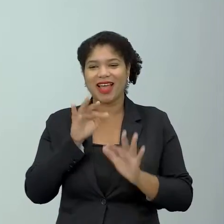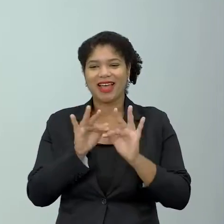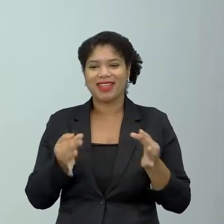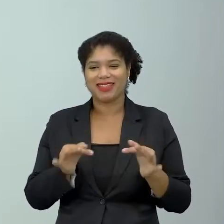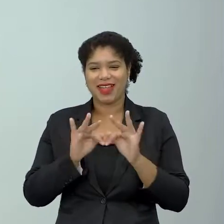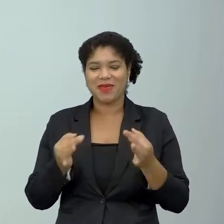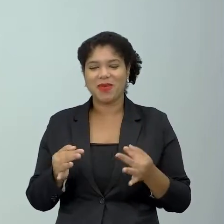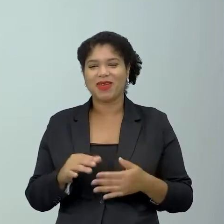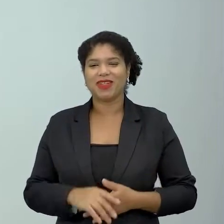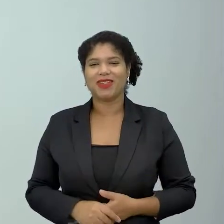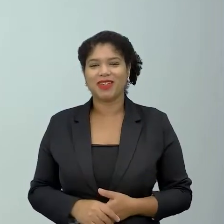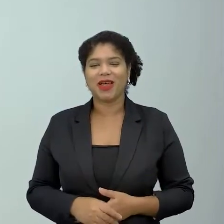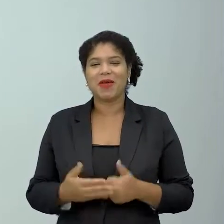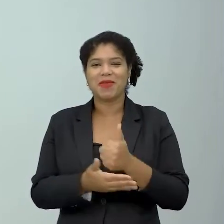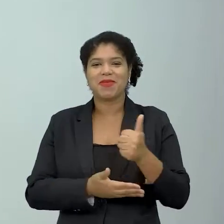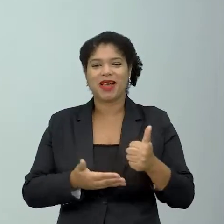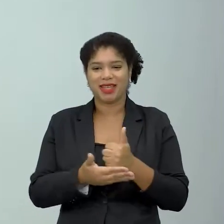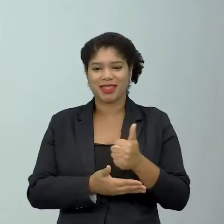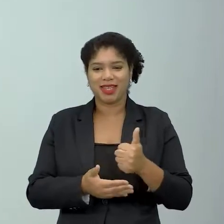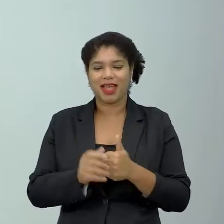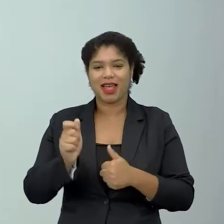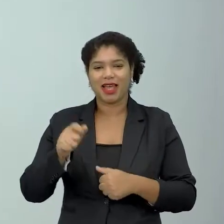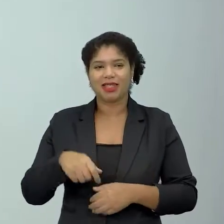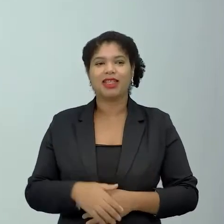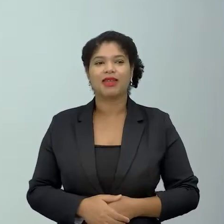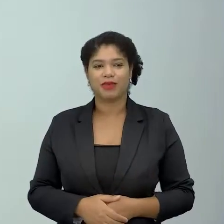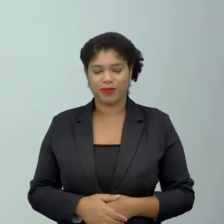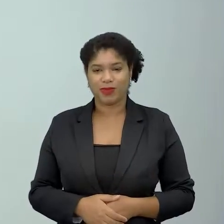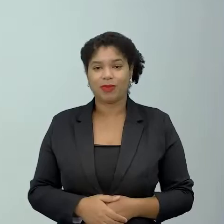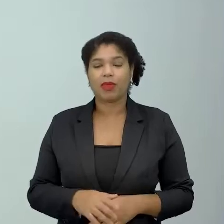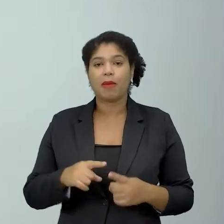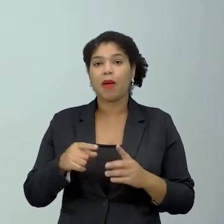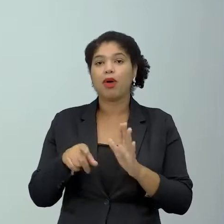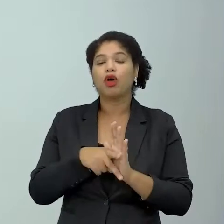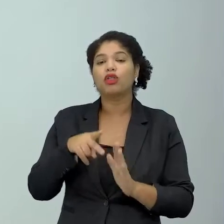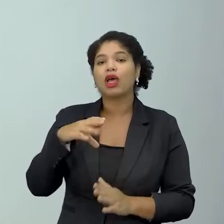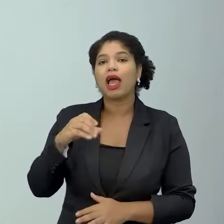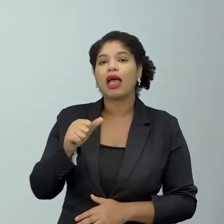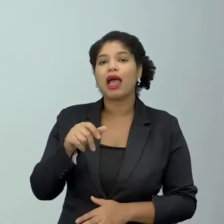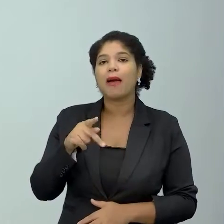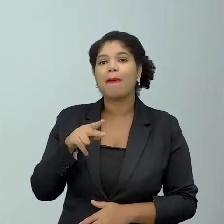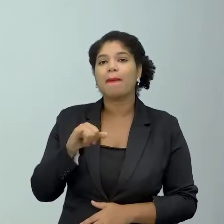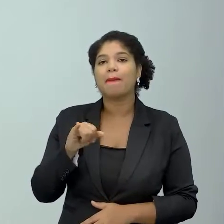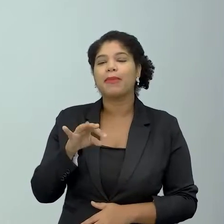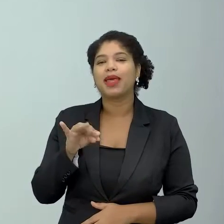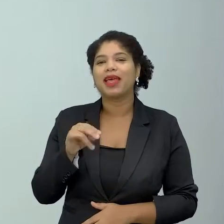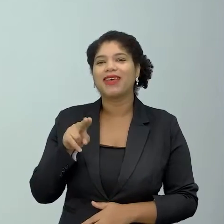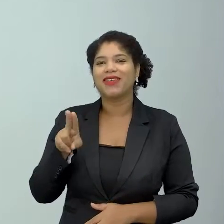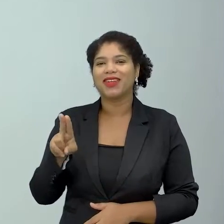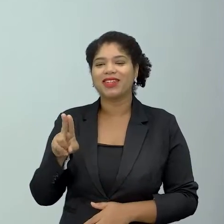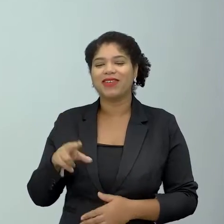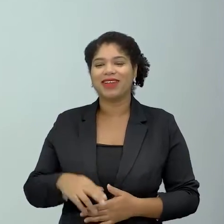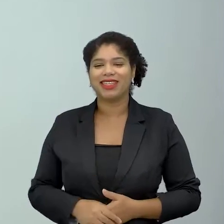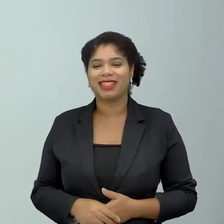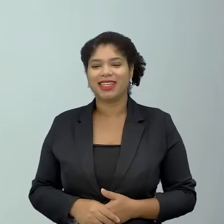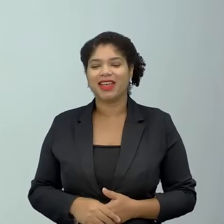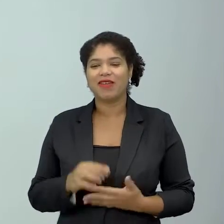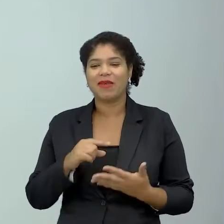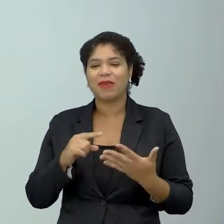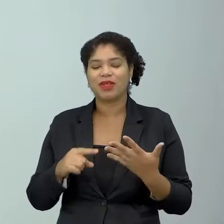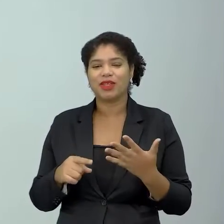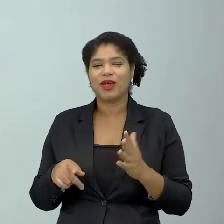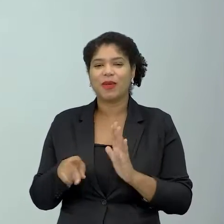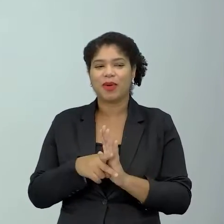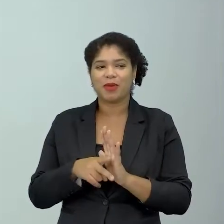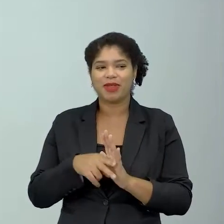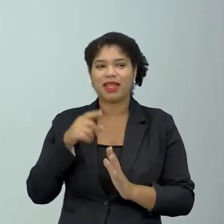banal, trivial. Tem um homem, uma mulher, o Bentinho e a Capitu, e no final ele tem a certeza absoluta que ela o traiu e ele fala o tempo inteiro que ela o